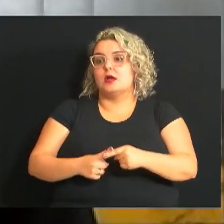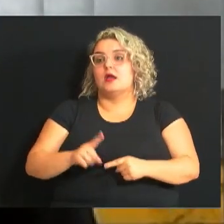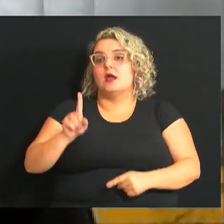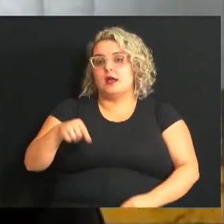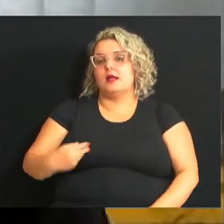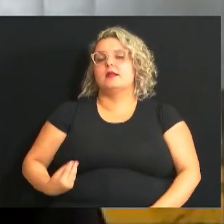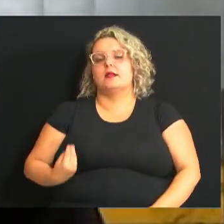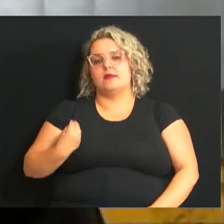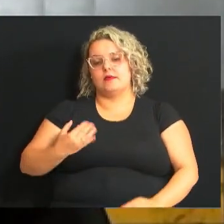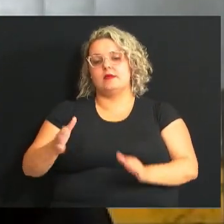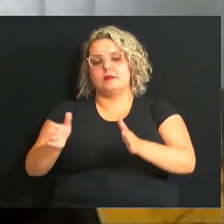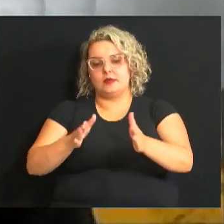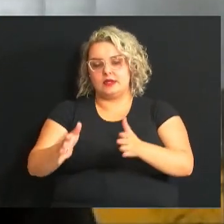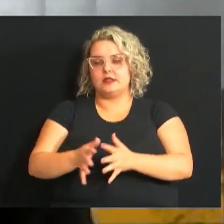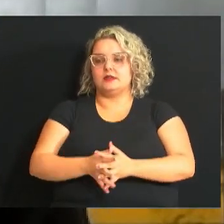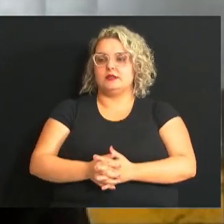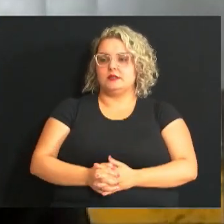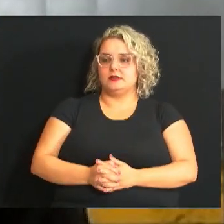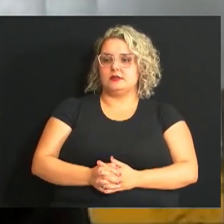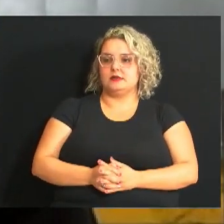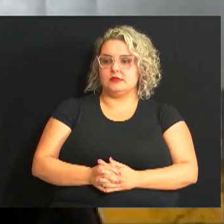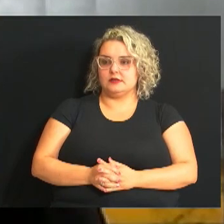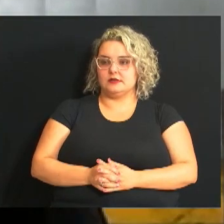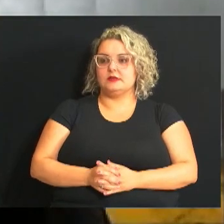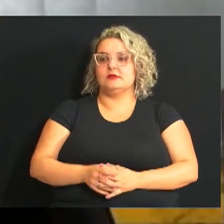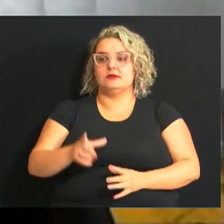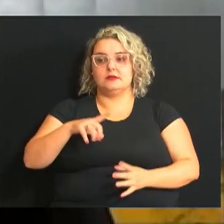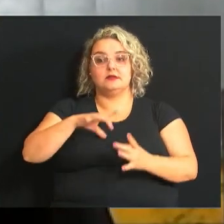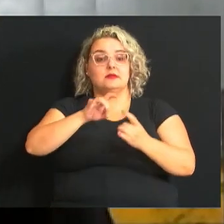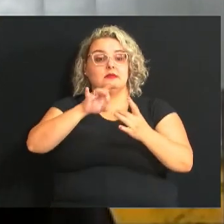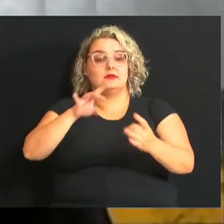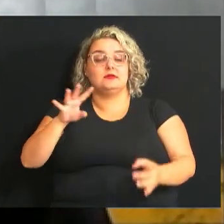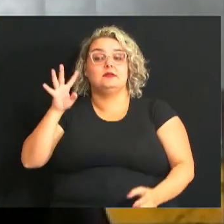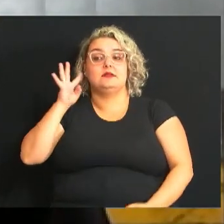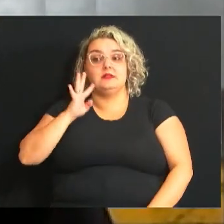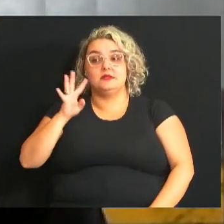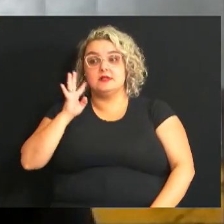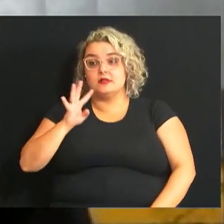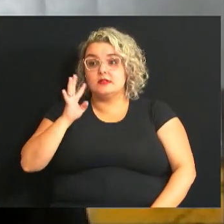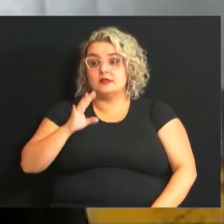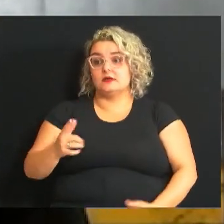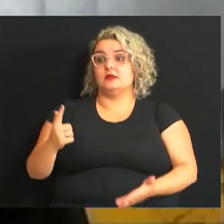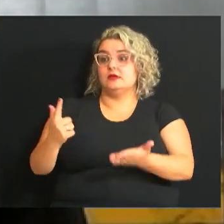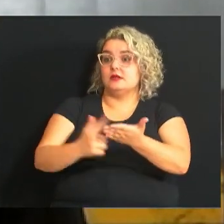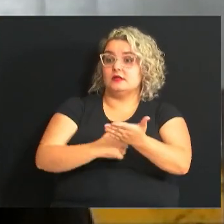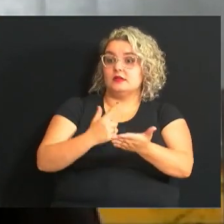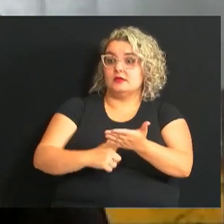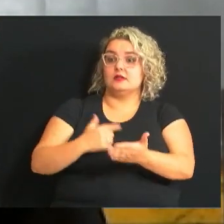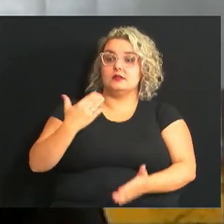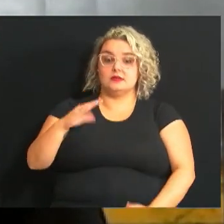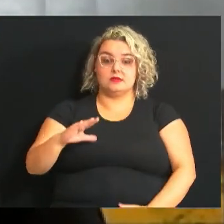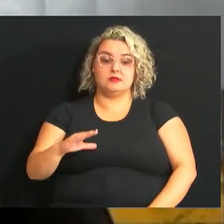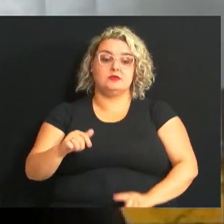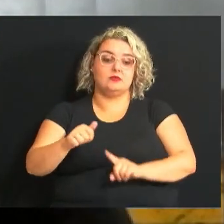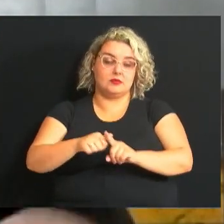né? Então, estou tendo feedbacks muito legal, assim. O livro a gente lançou agora em dezembro, mas